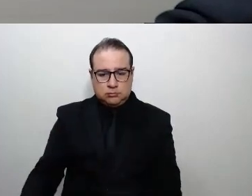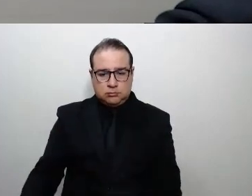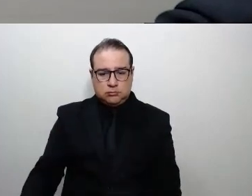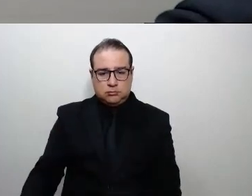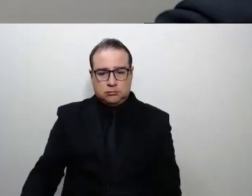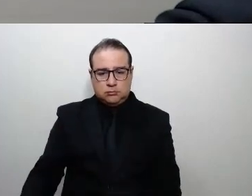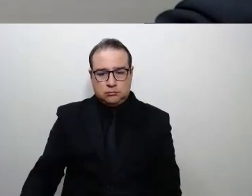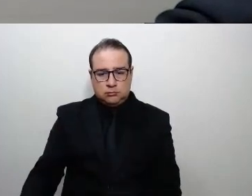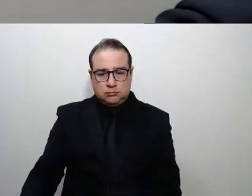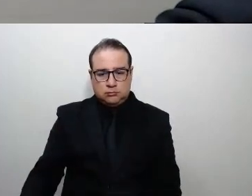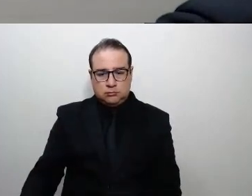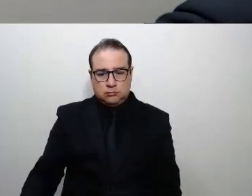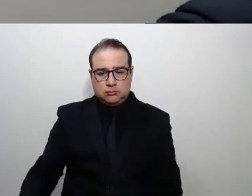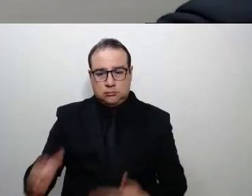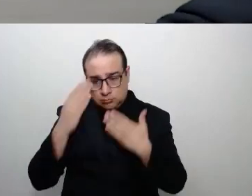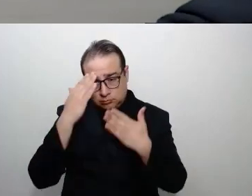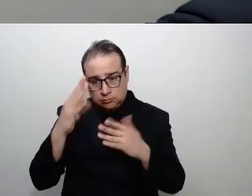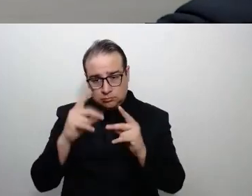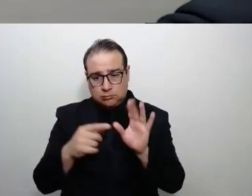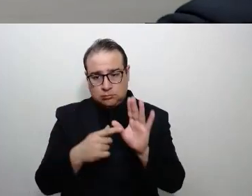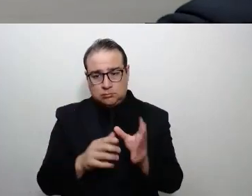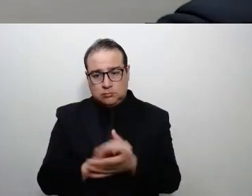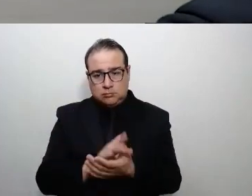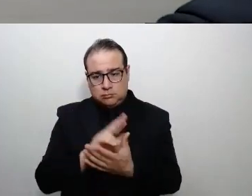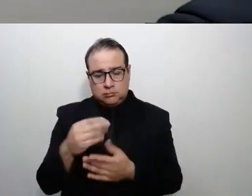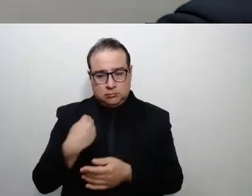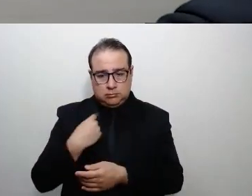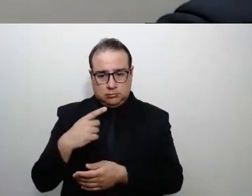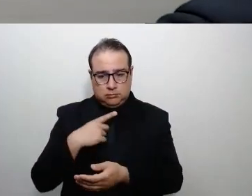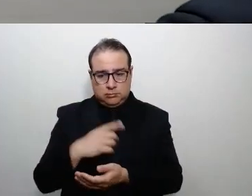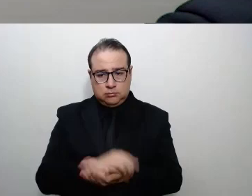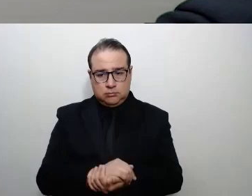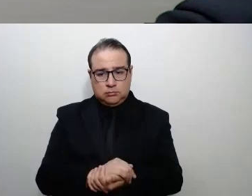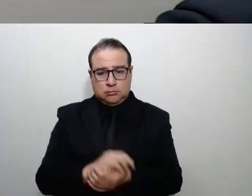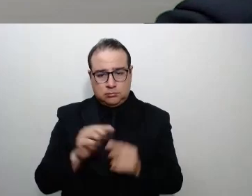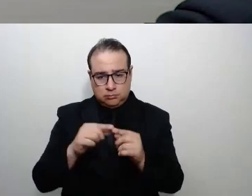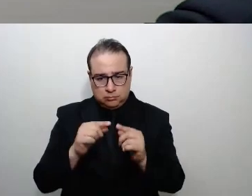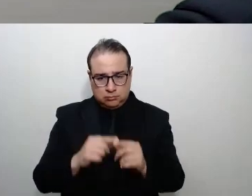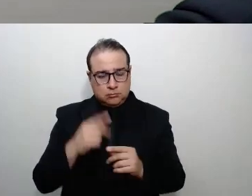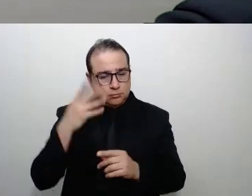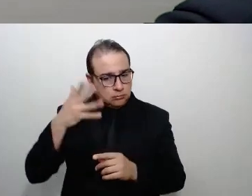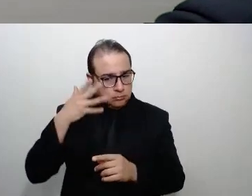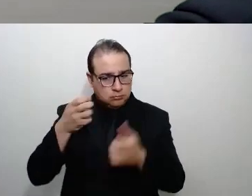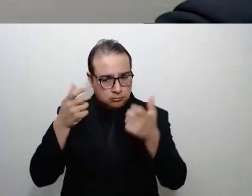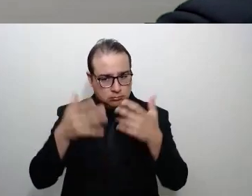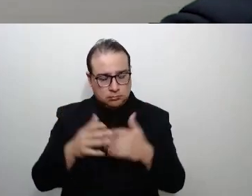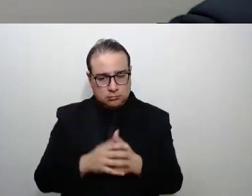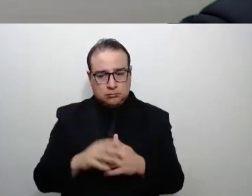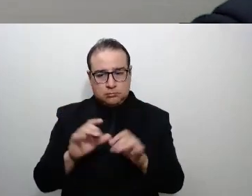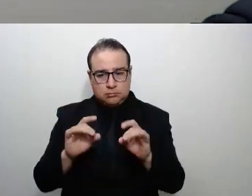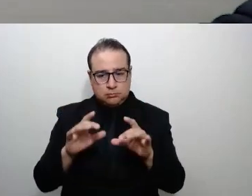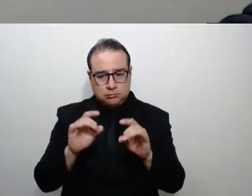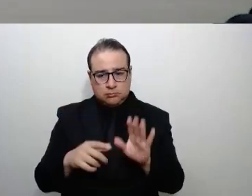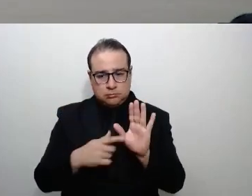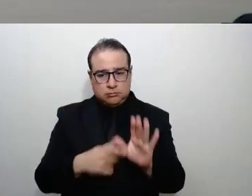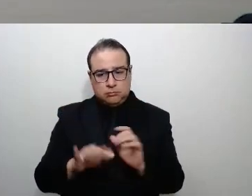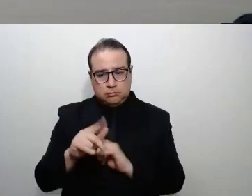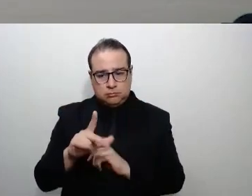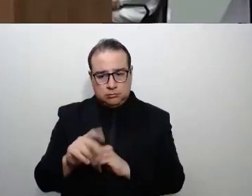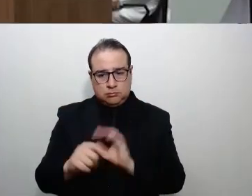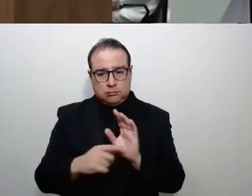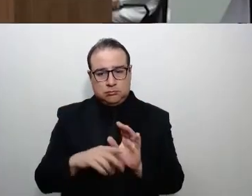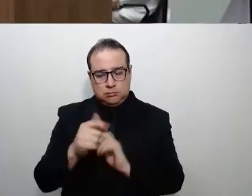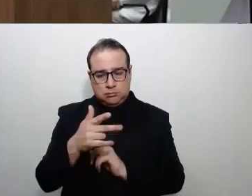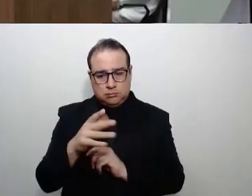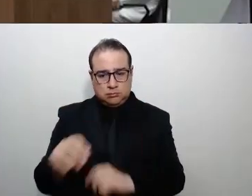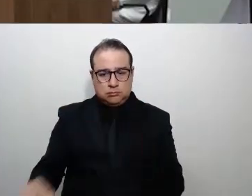Agradeço penhoradamente também a todos os presentes aqui que vieram ouvir também as palavras do Excelentíssimo Senhor Ministro Luiz Felipe Salomão